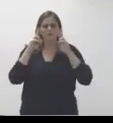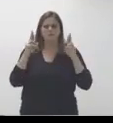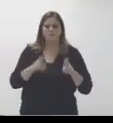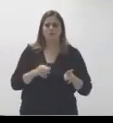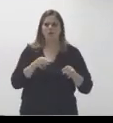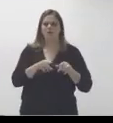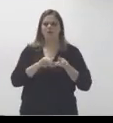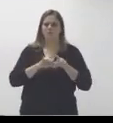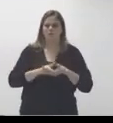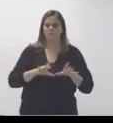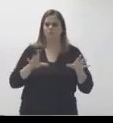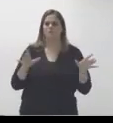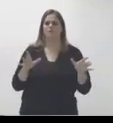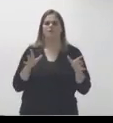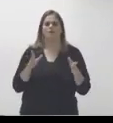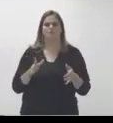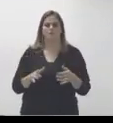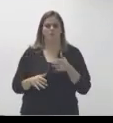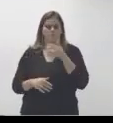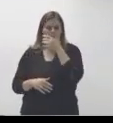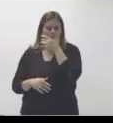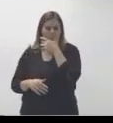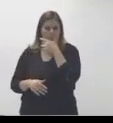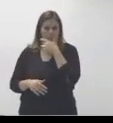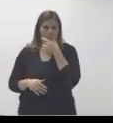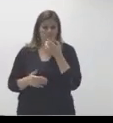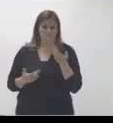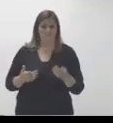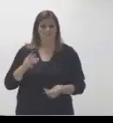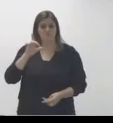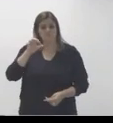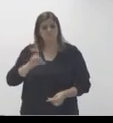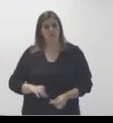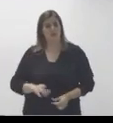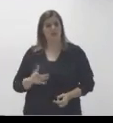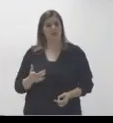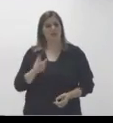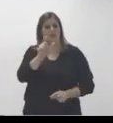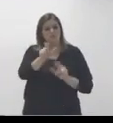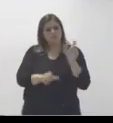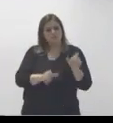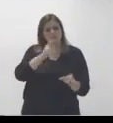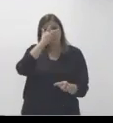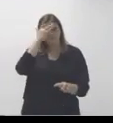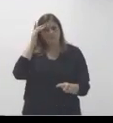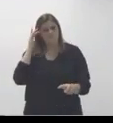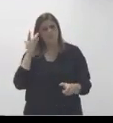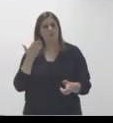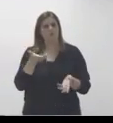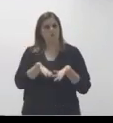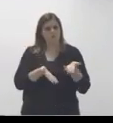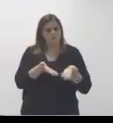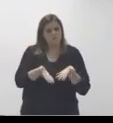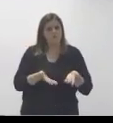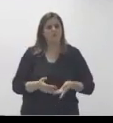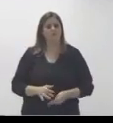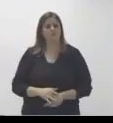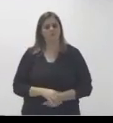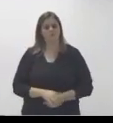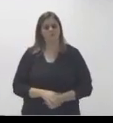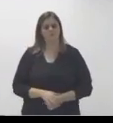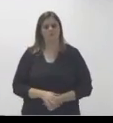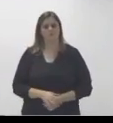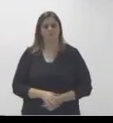e de de emancipação do sujeito usuário é de álcool e